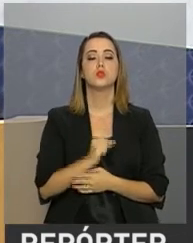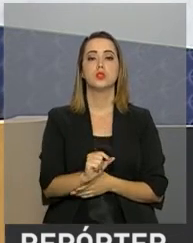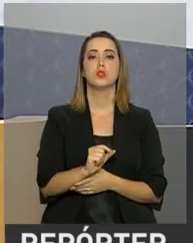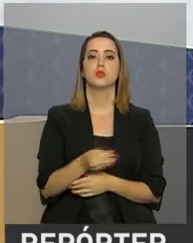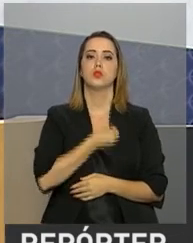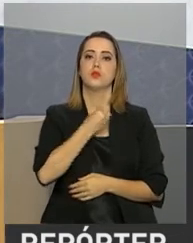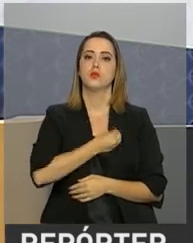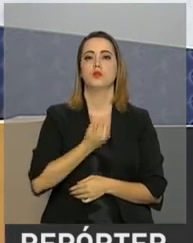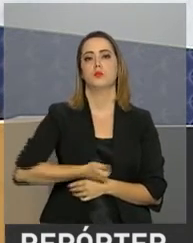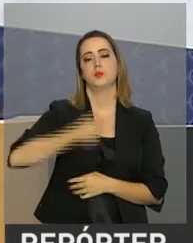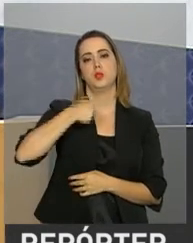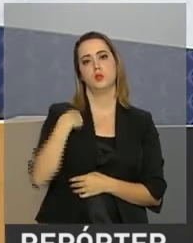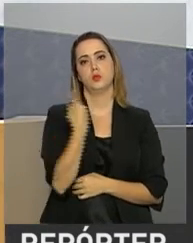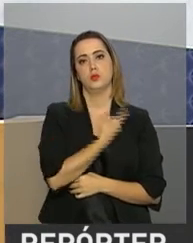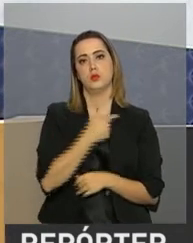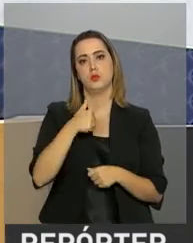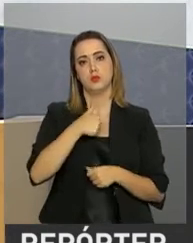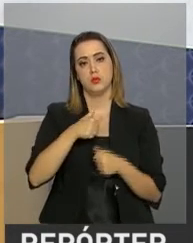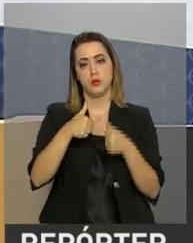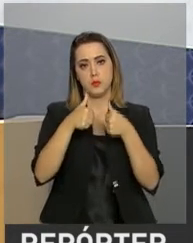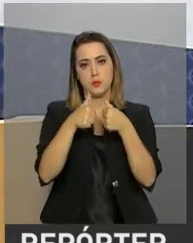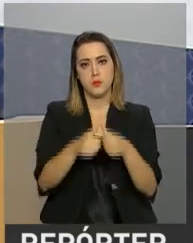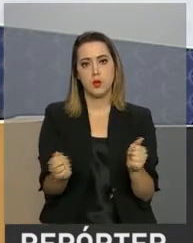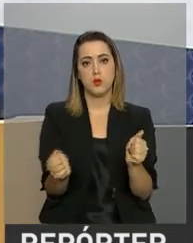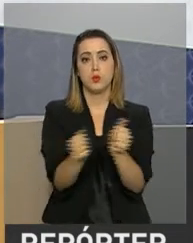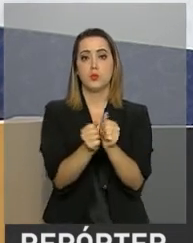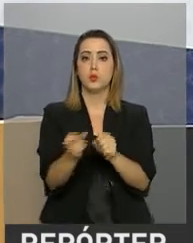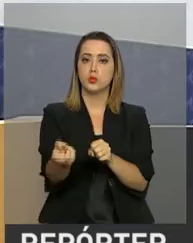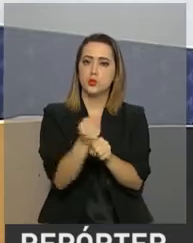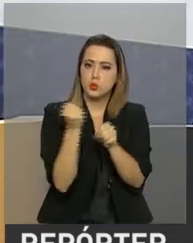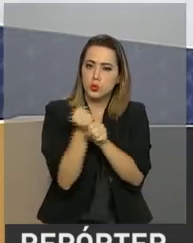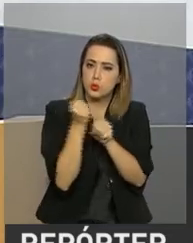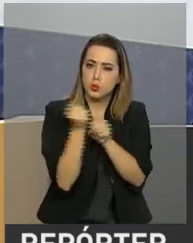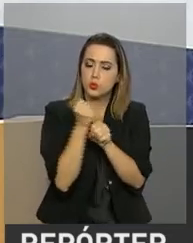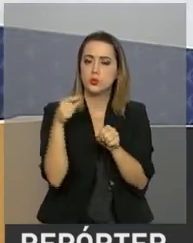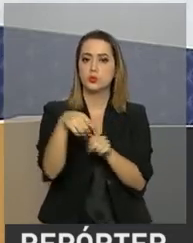é que estamos empenhados na construção deste país renovado.